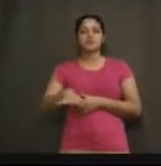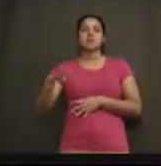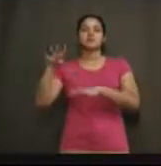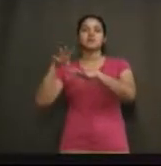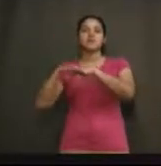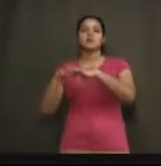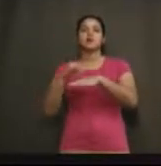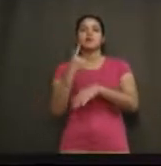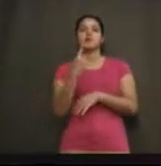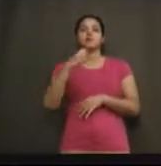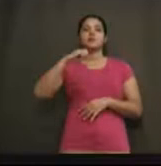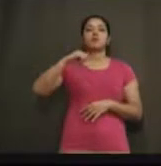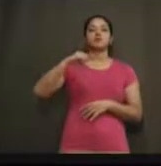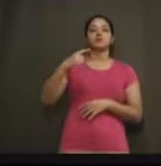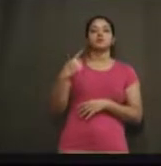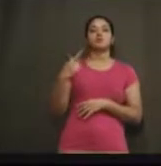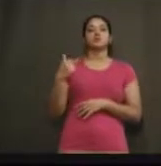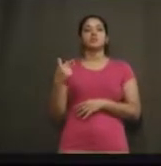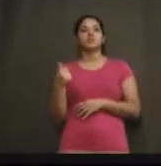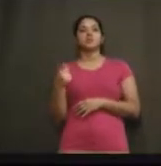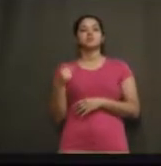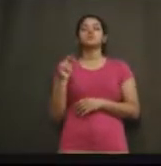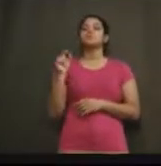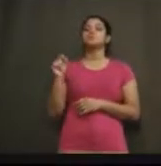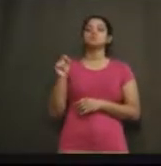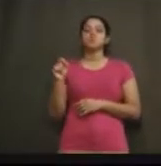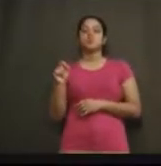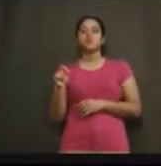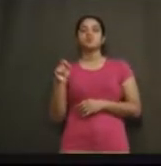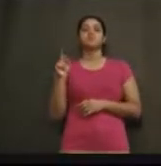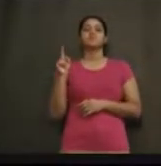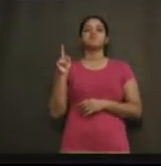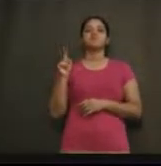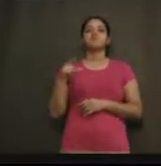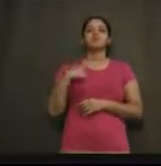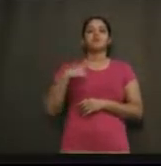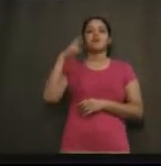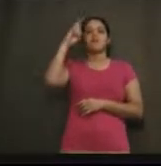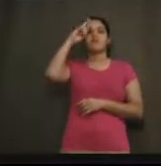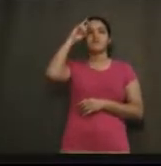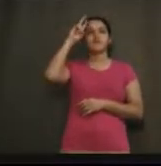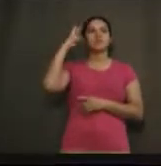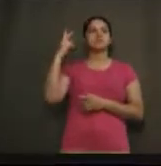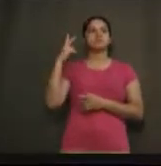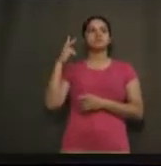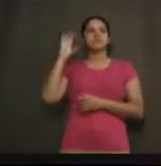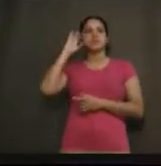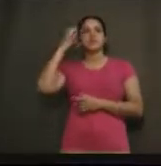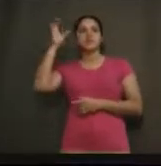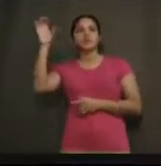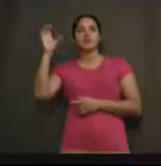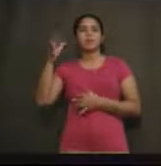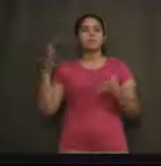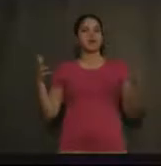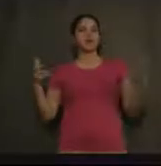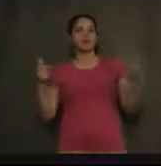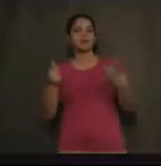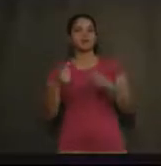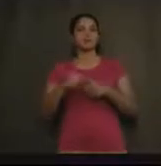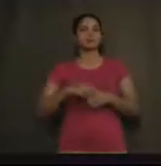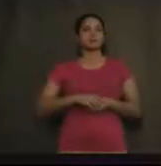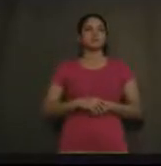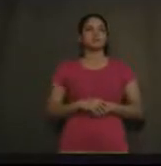1912 e deixou um legado científico absolutamente extraordinário. E, na época, eu